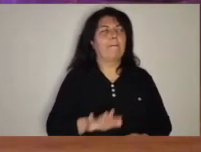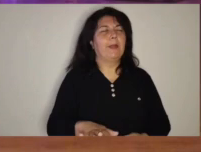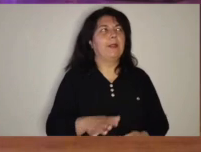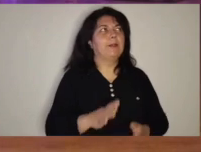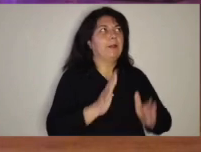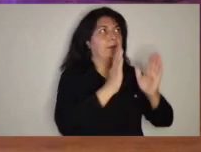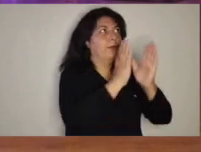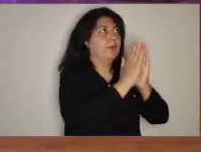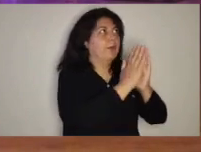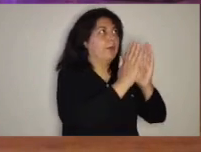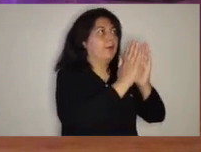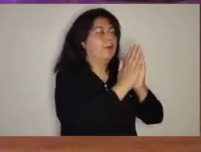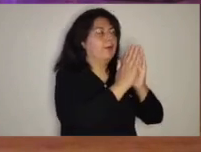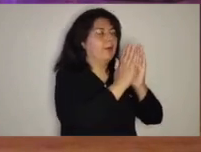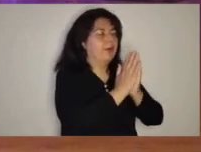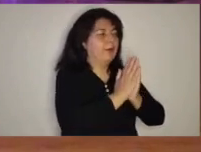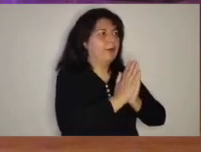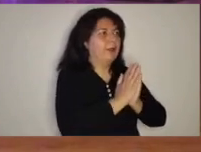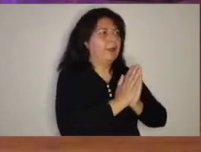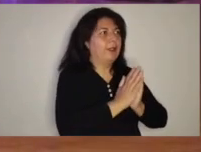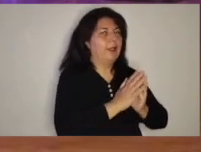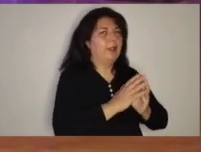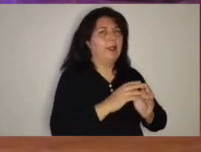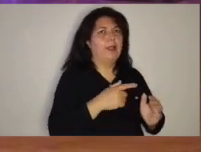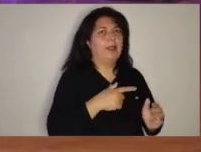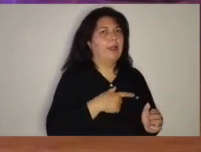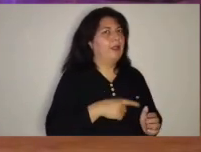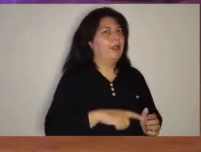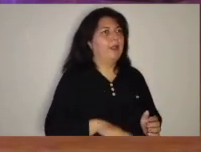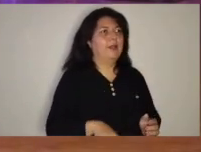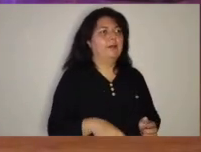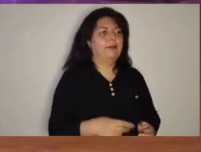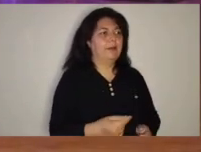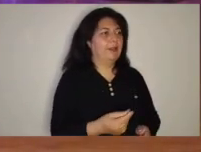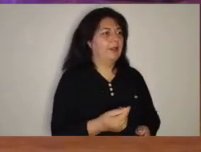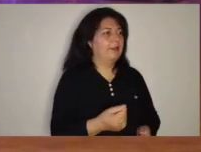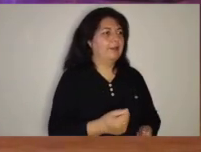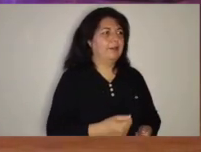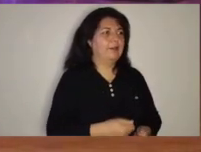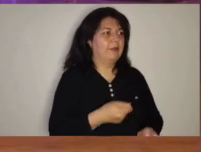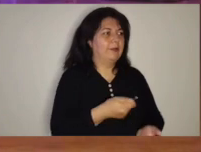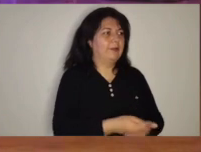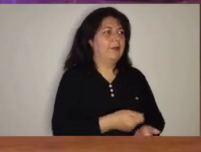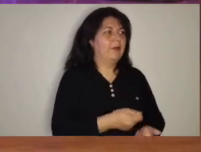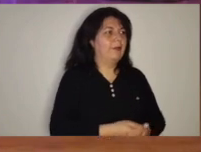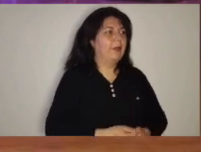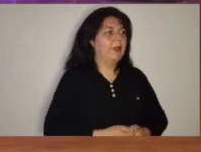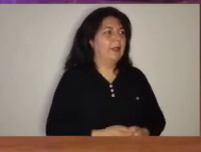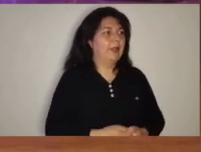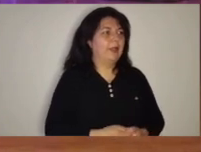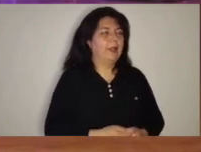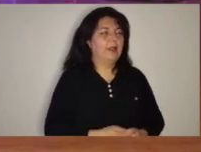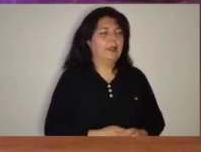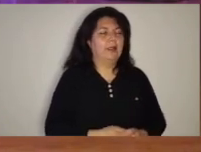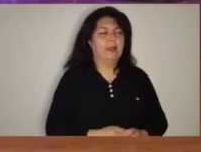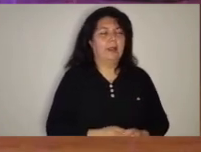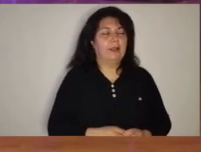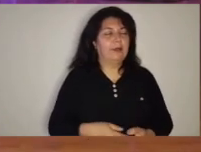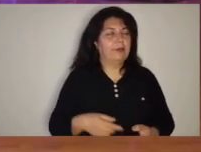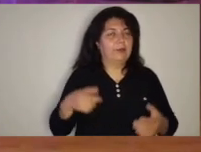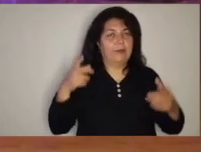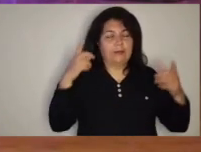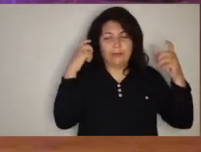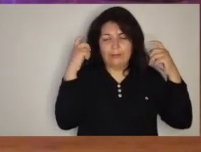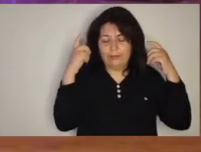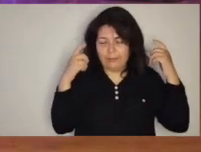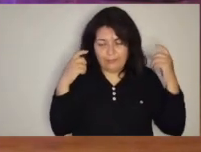Irmãos, eu achei que não ia dar certo. Mas eu falei: Deus, eu não tenho esse dinheiro para pagar para o cliente.